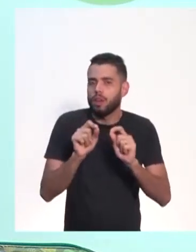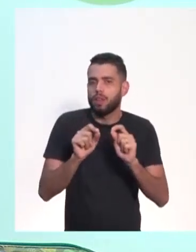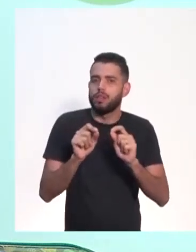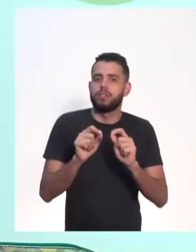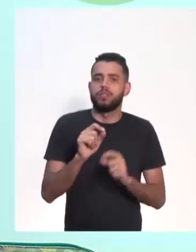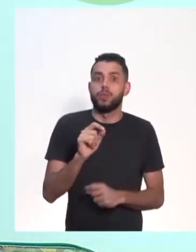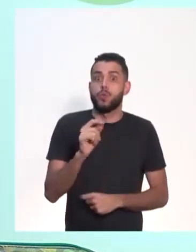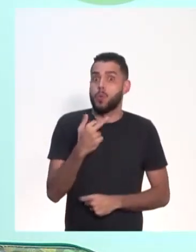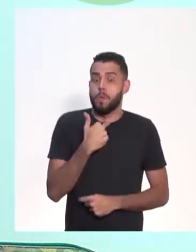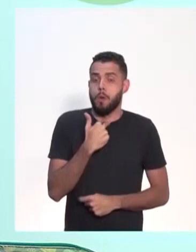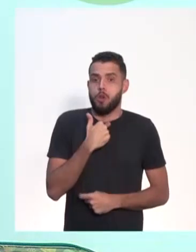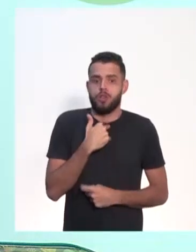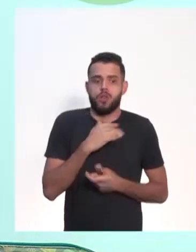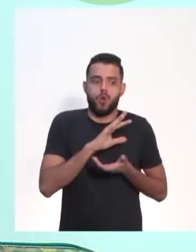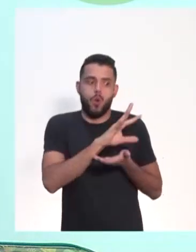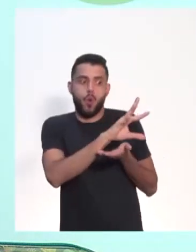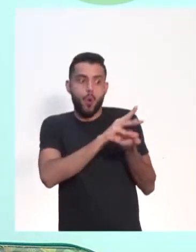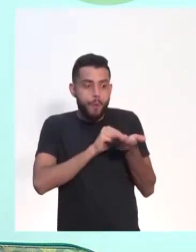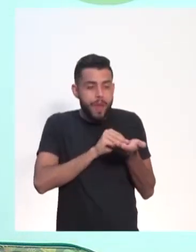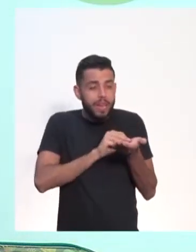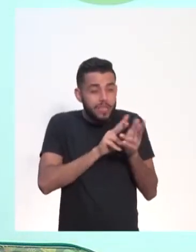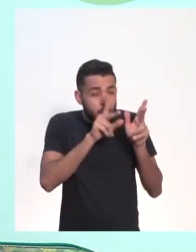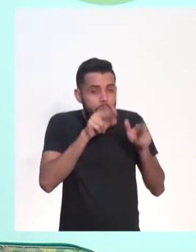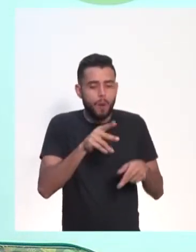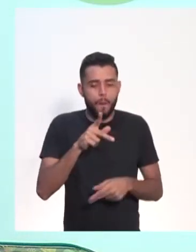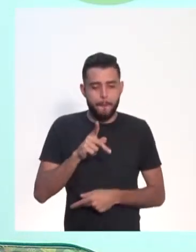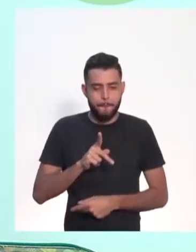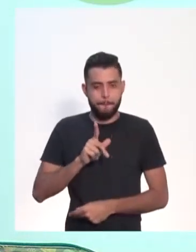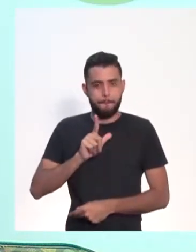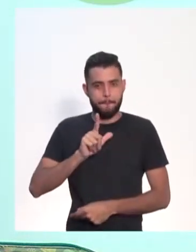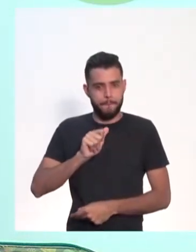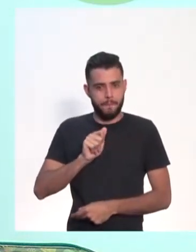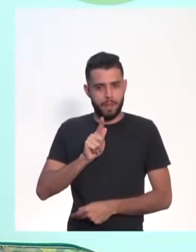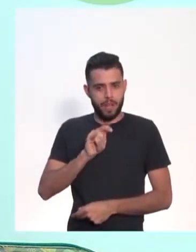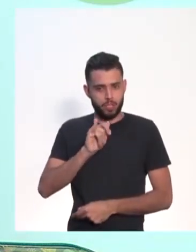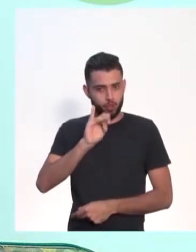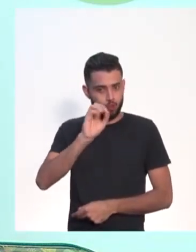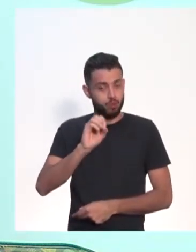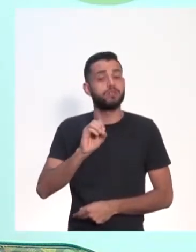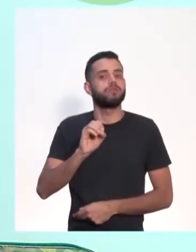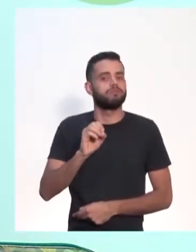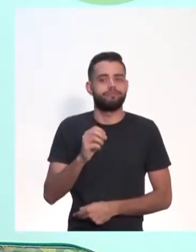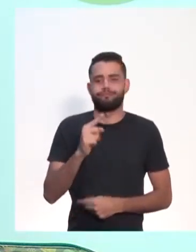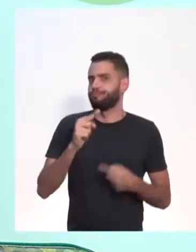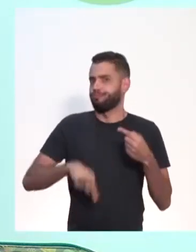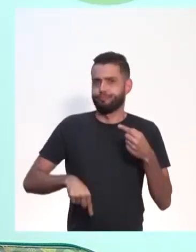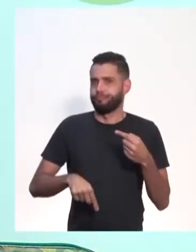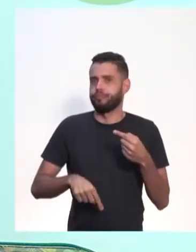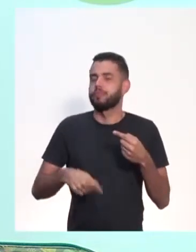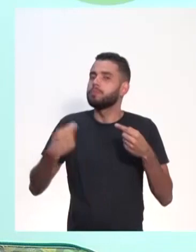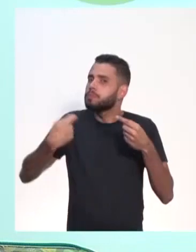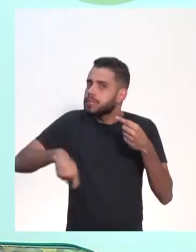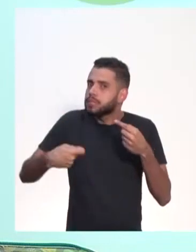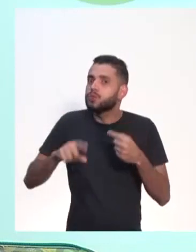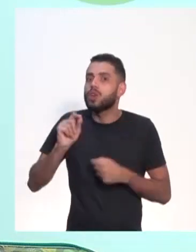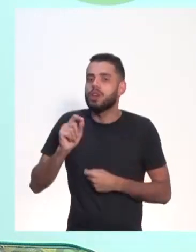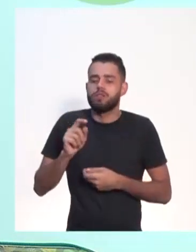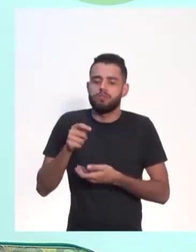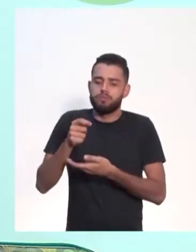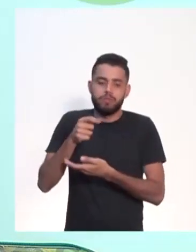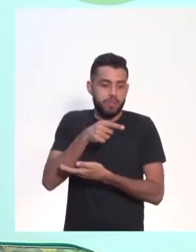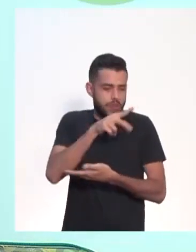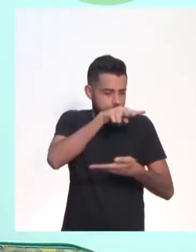acabe plagiando alguém. Então, o resumo ele vai ser uma reescrita pessoal, baseado no encurtamento do que a gente